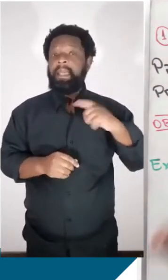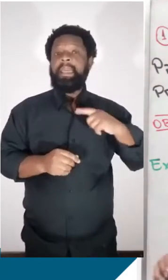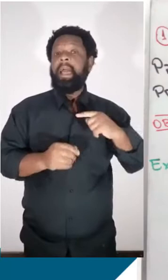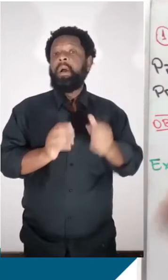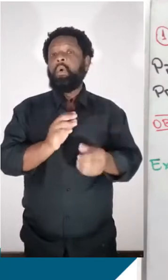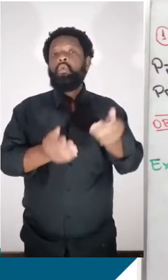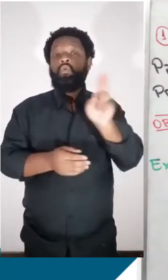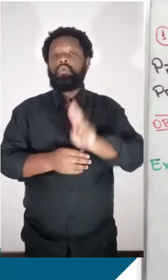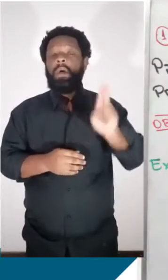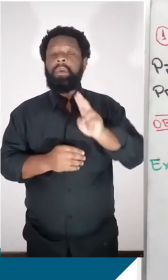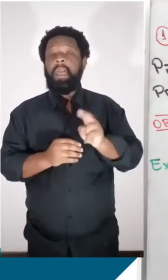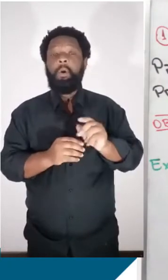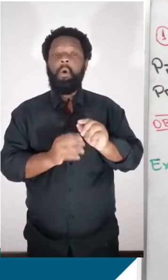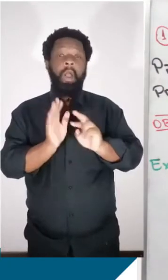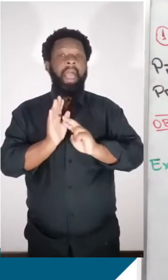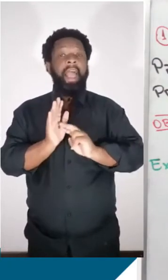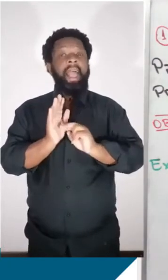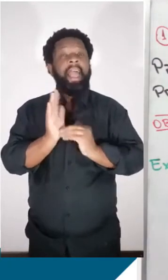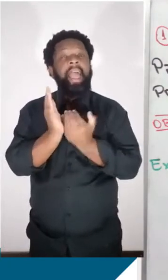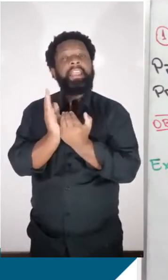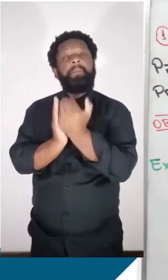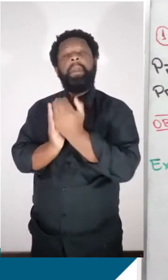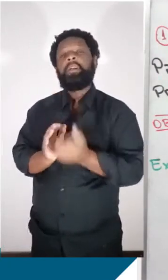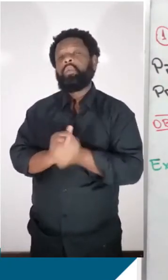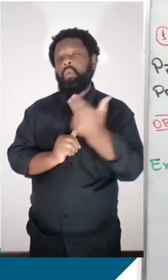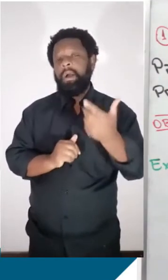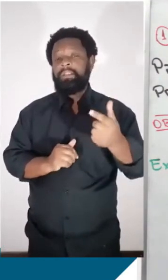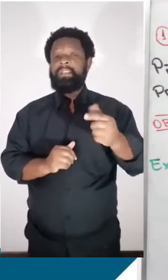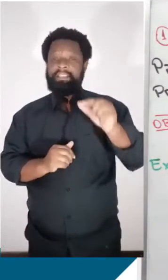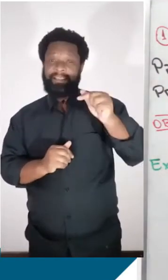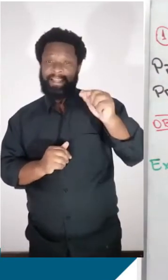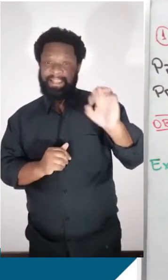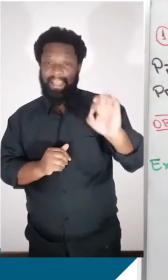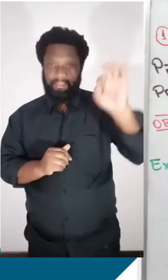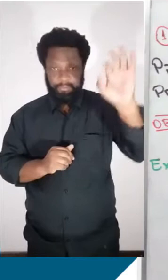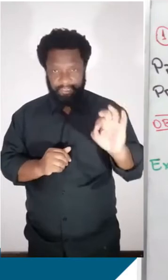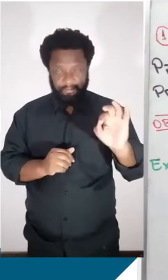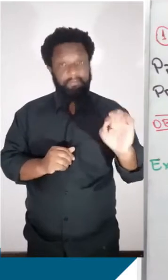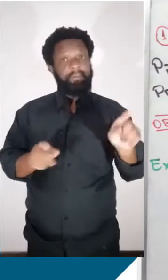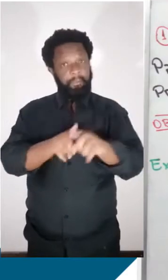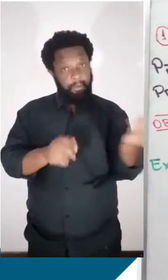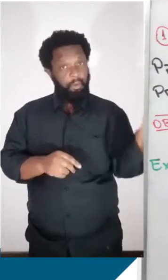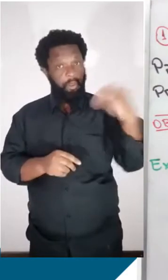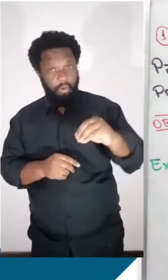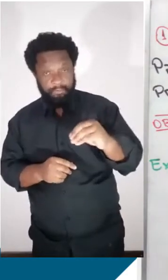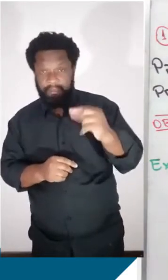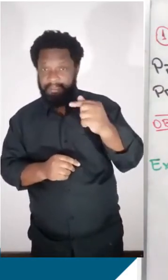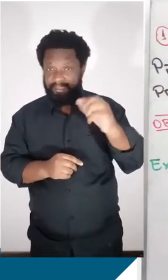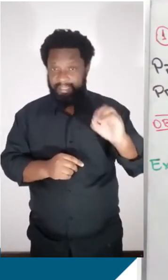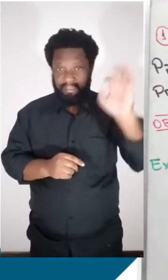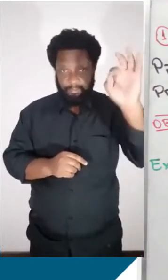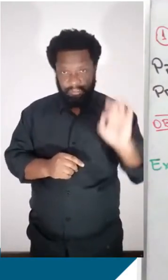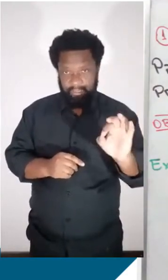é considerando um rendimento de 70%. E aí, eu também vou anotar o 70% aqui. Só que, repara, o